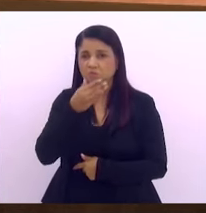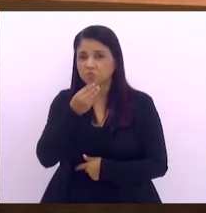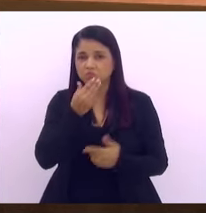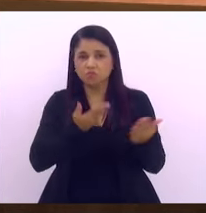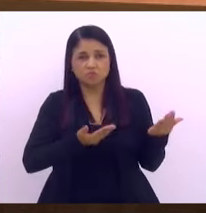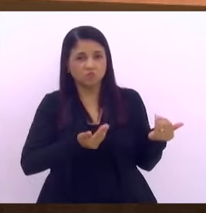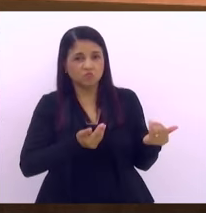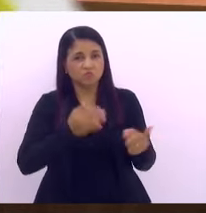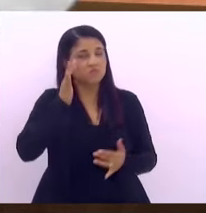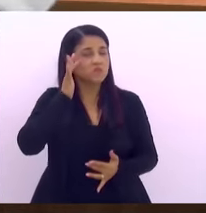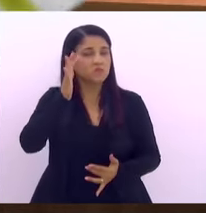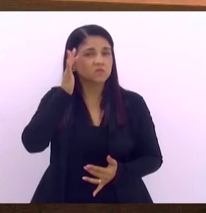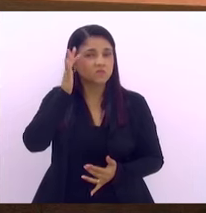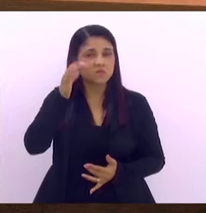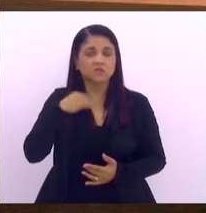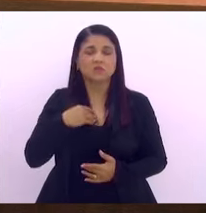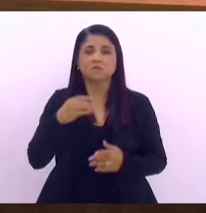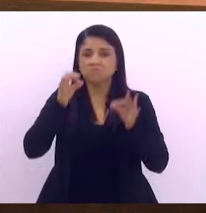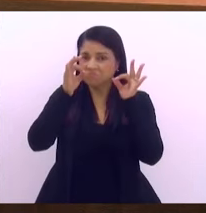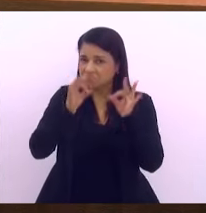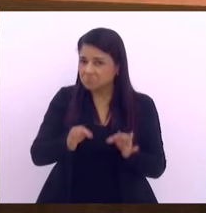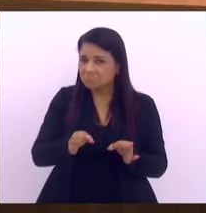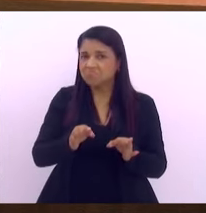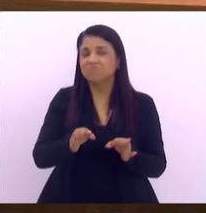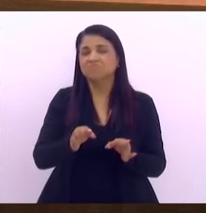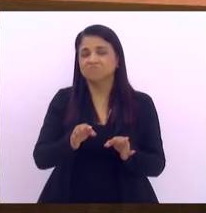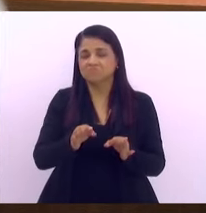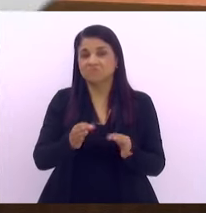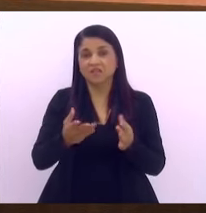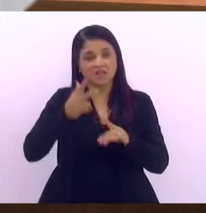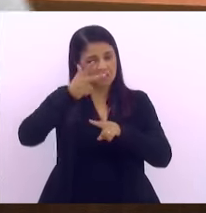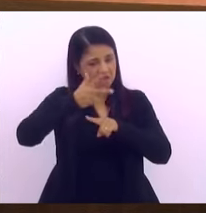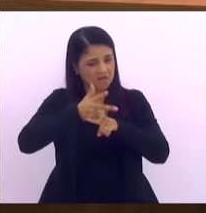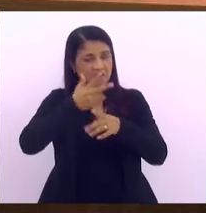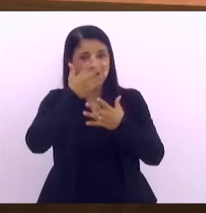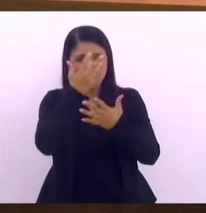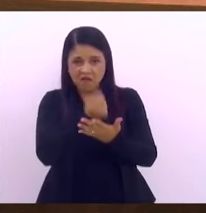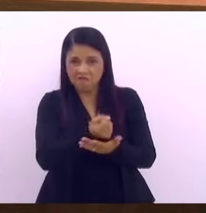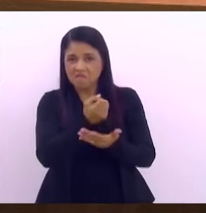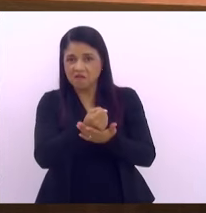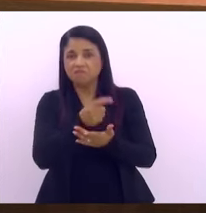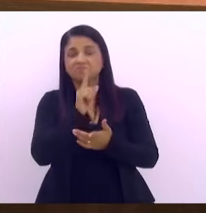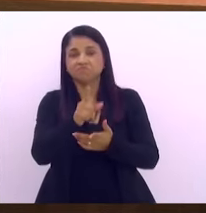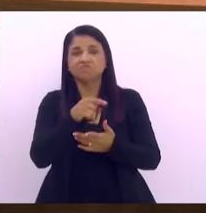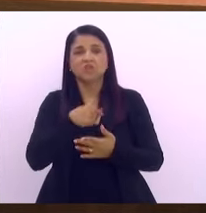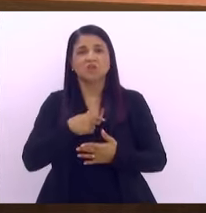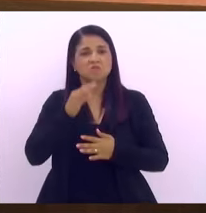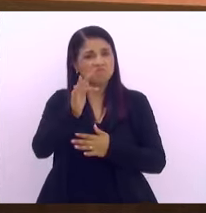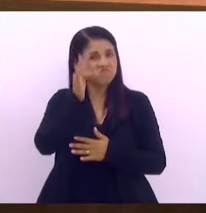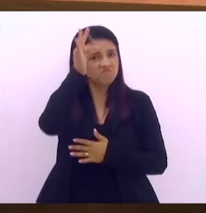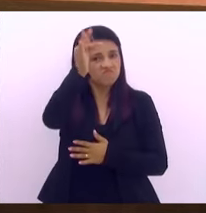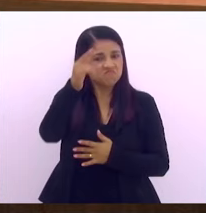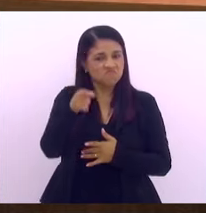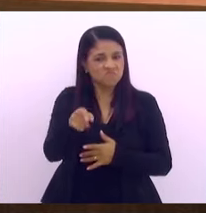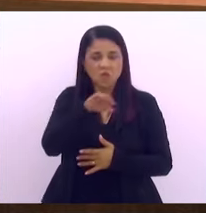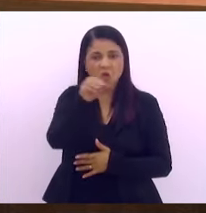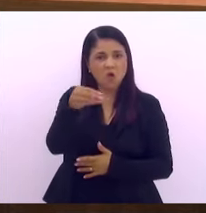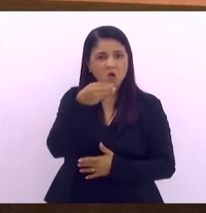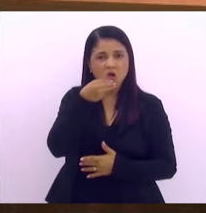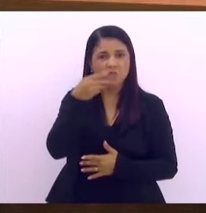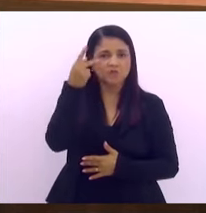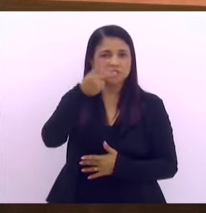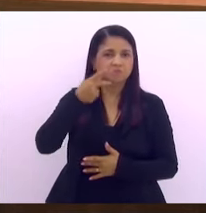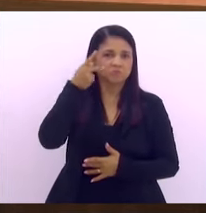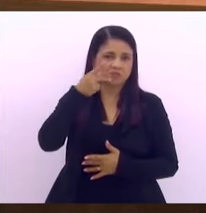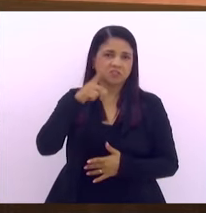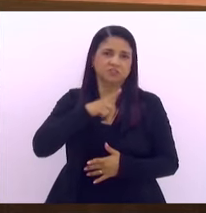jovem sonhador, que eu tenho absoluta certeza, vocês podem gravar aqui hoje, que um dia terá uma grande oportunidade na